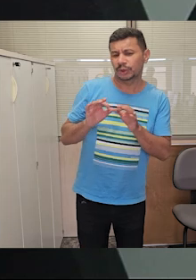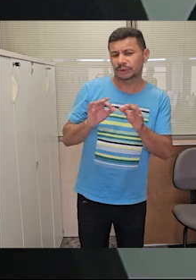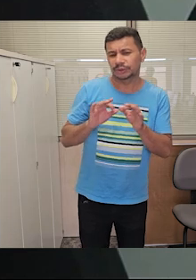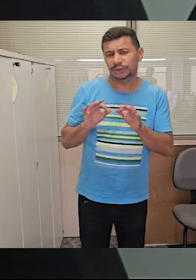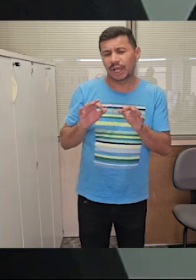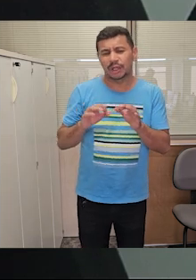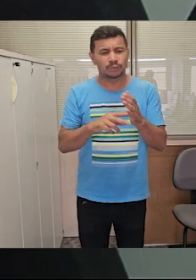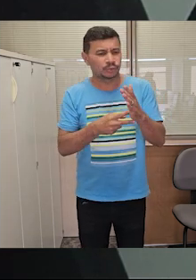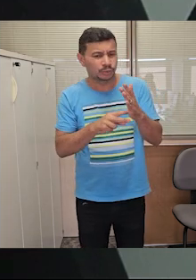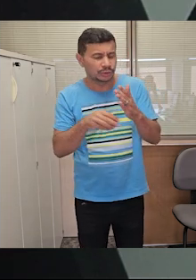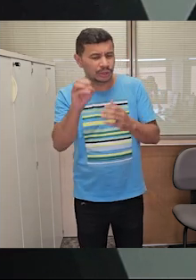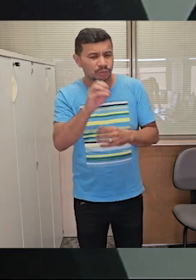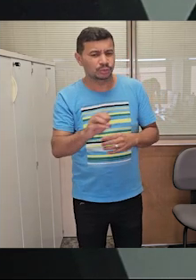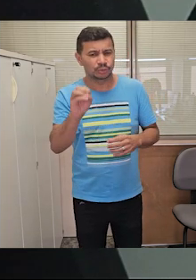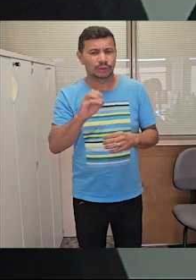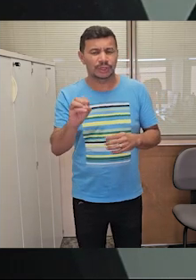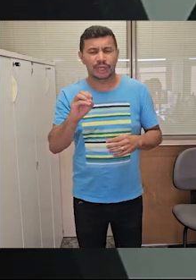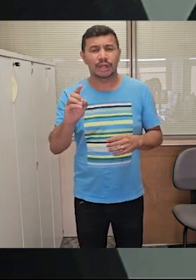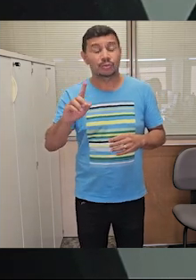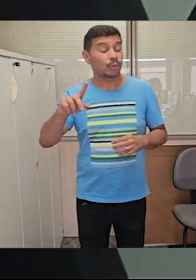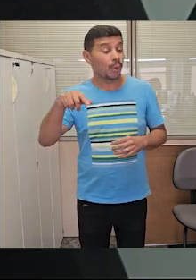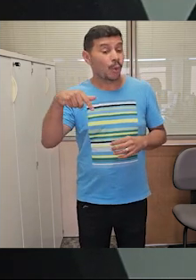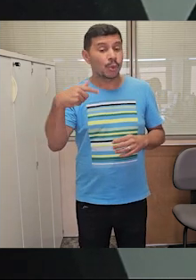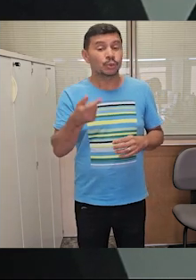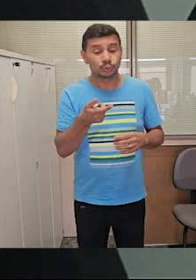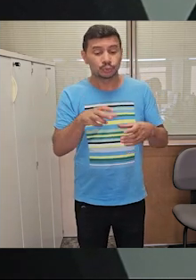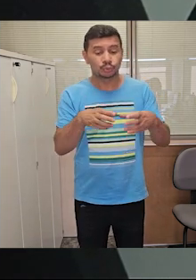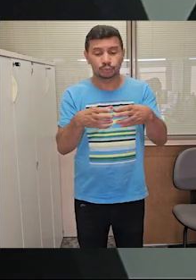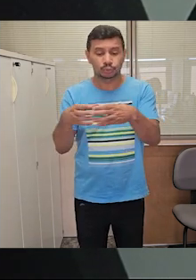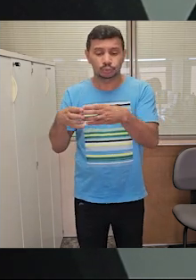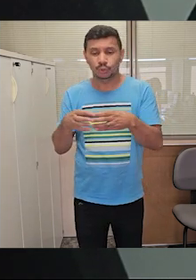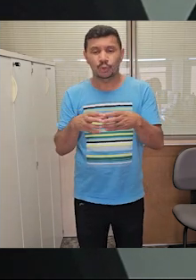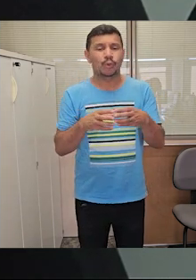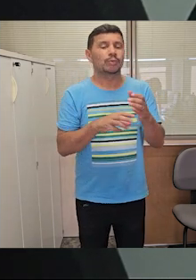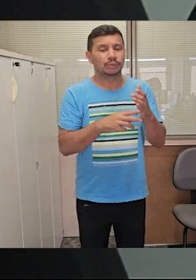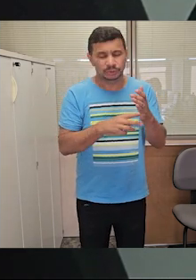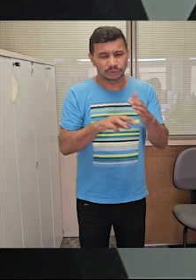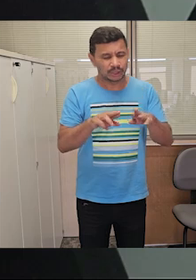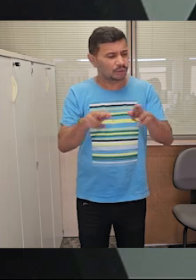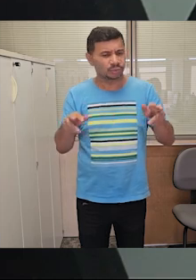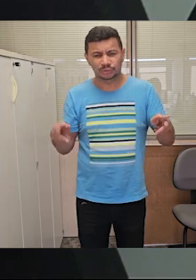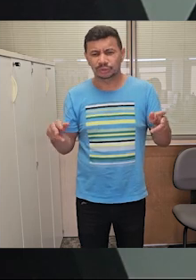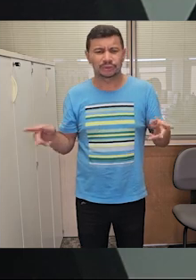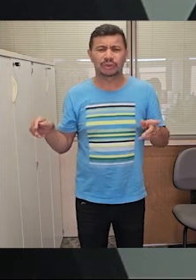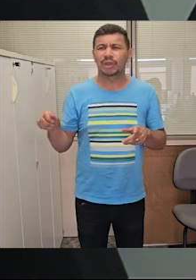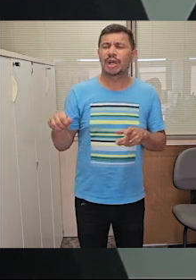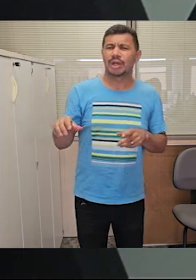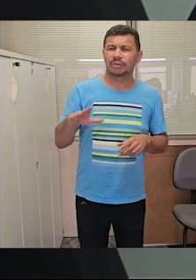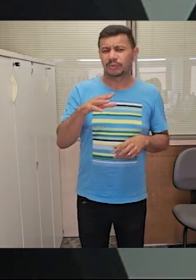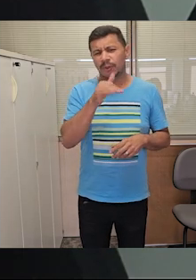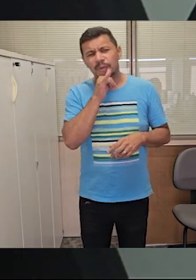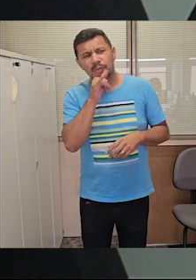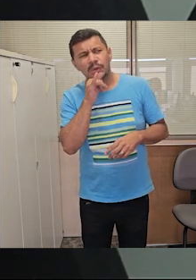organizado pelo Sindicato de Osasco e por oposições sindicais de vários outros sindicatos, do ABC,